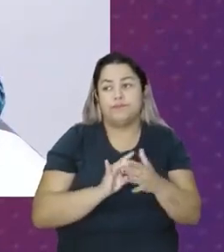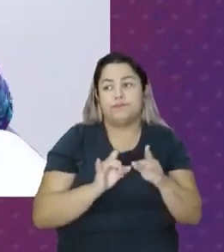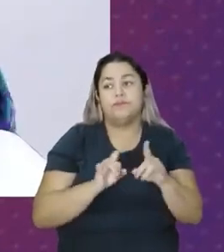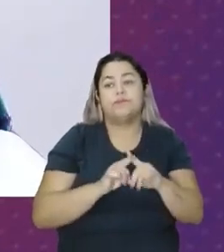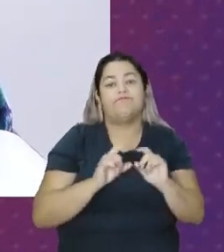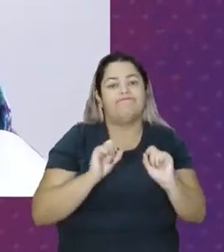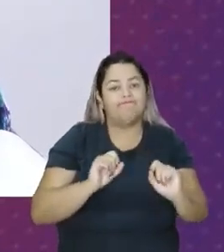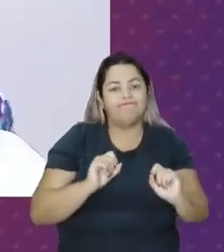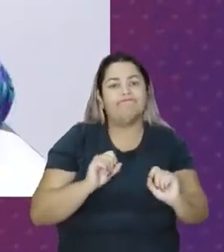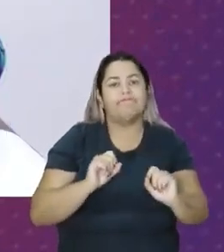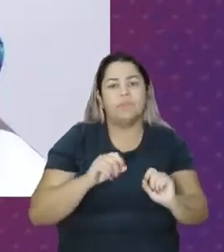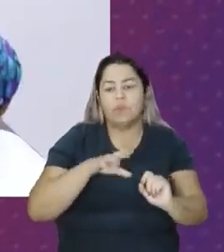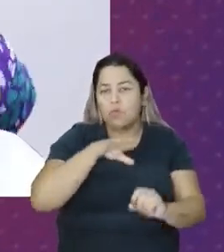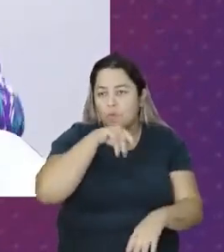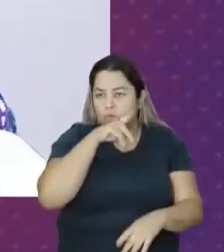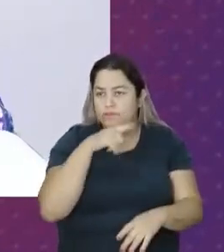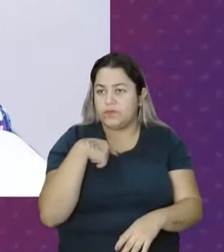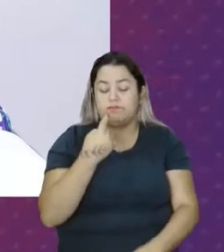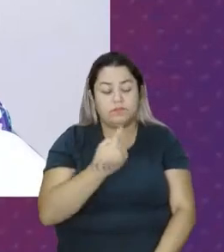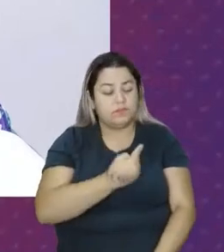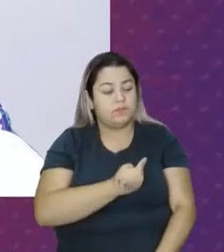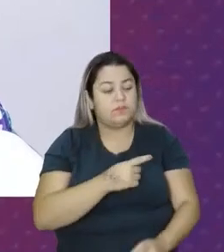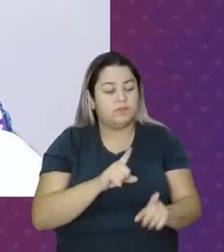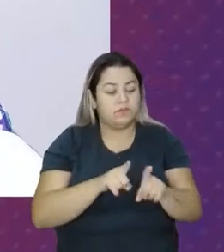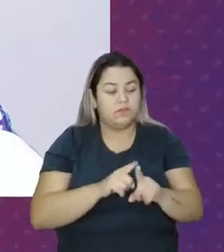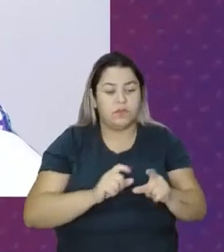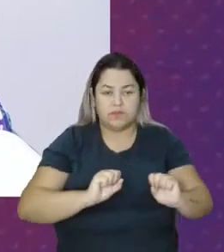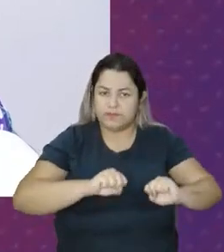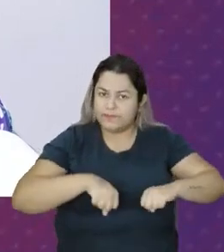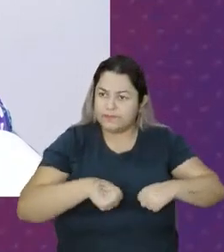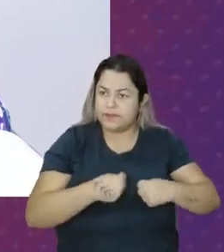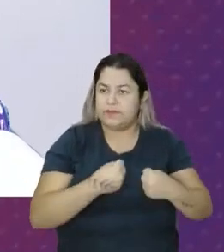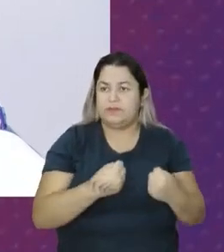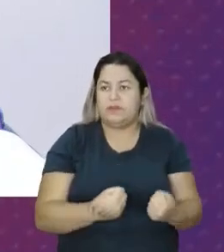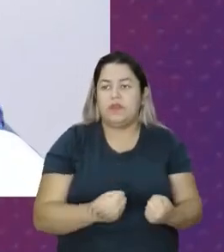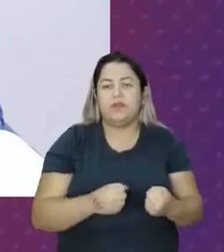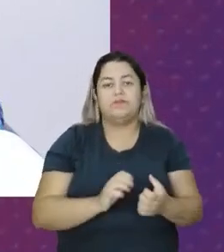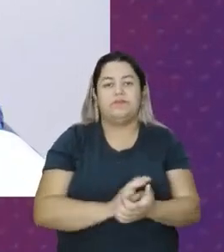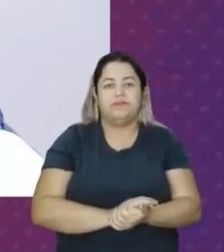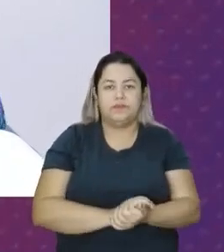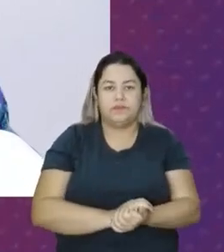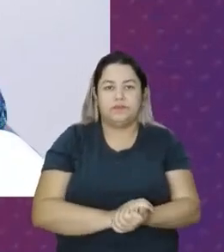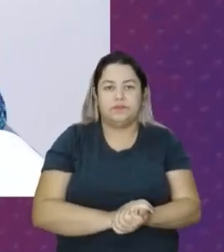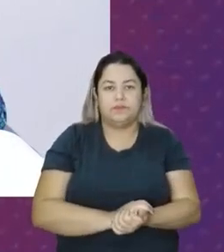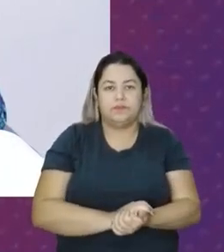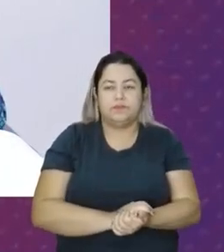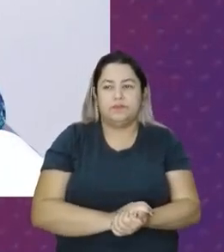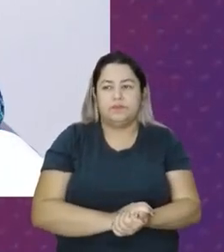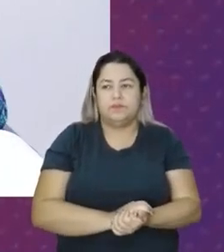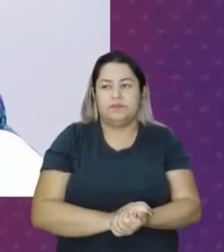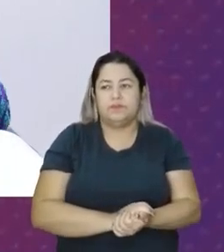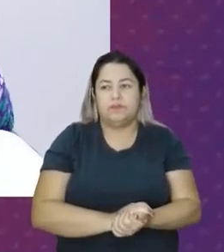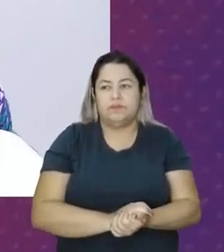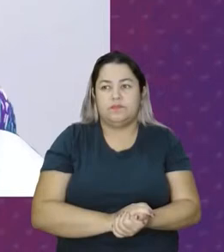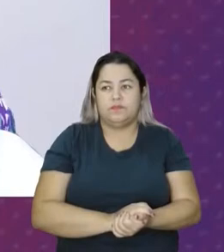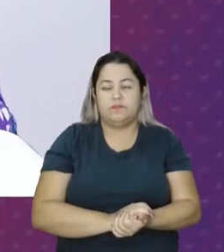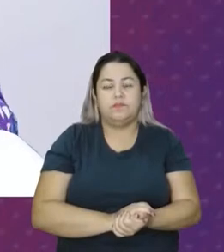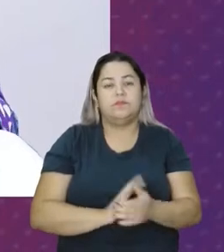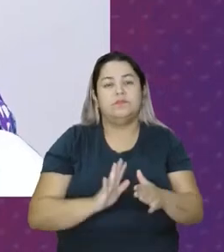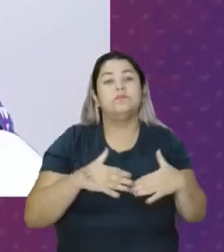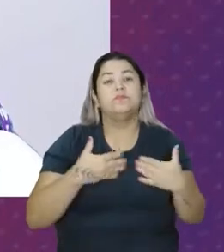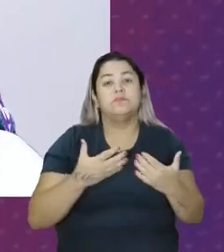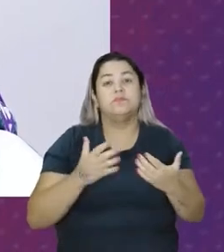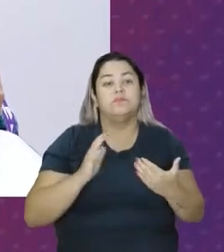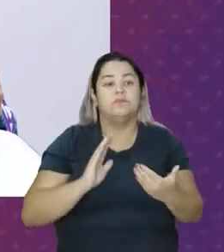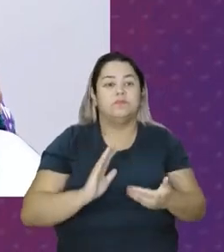é perversa, e é isso que a gente precisa enfrentar, né? Então, eu, na